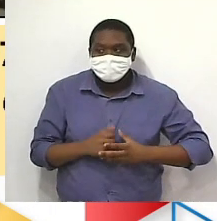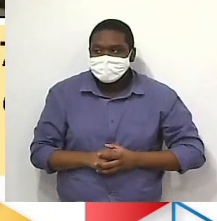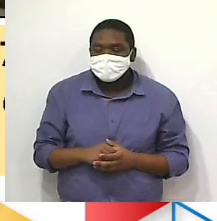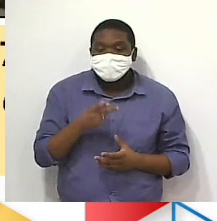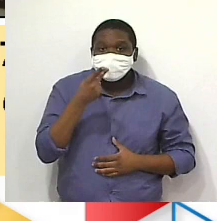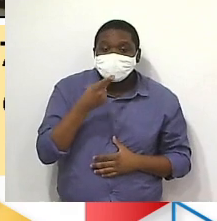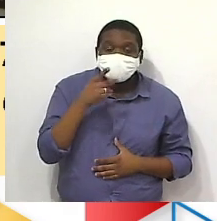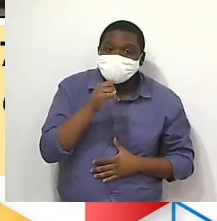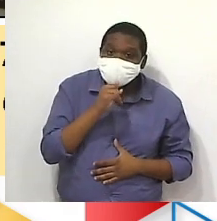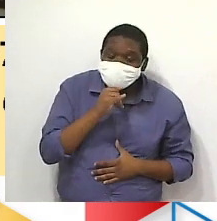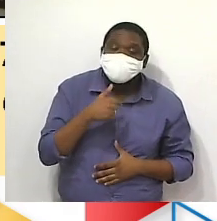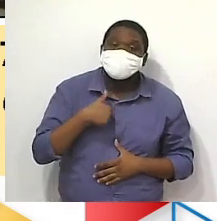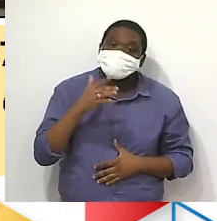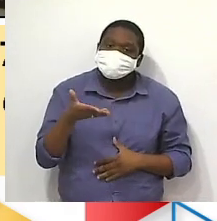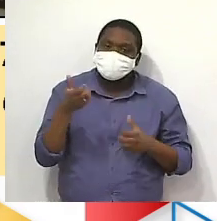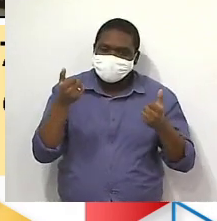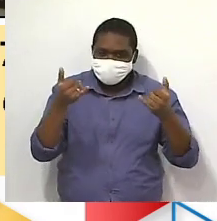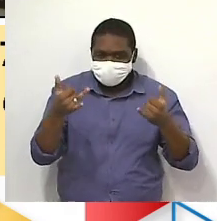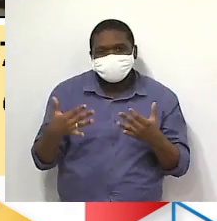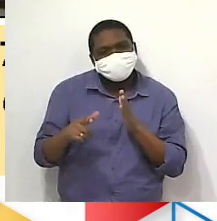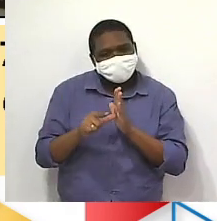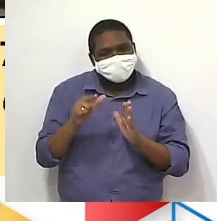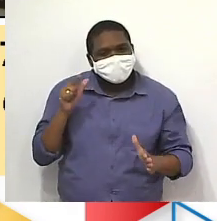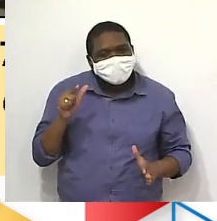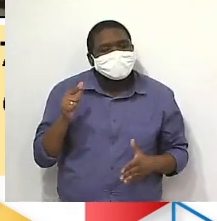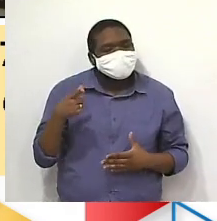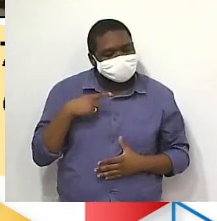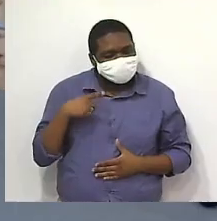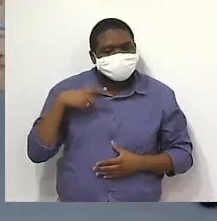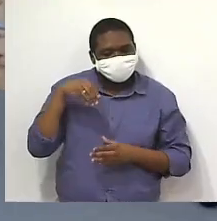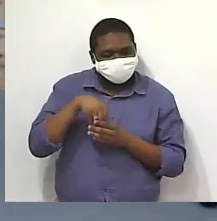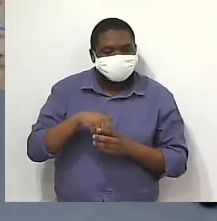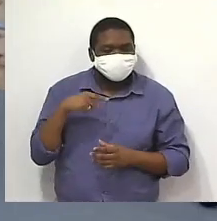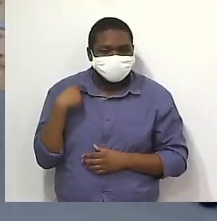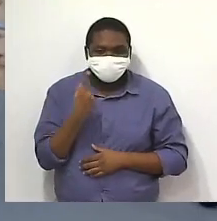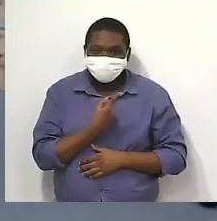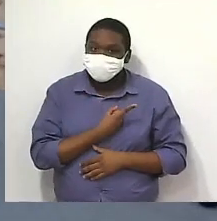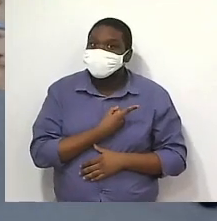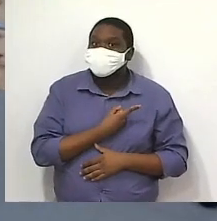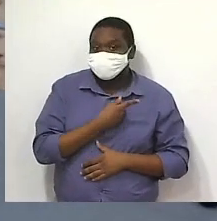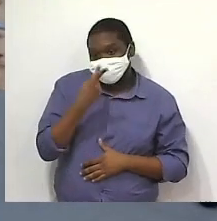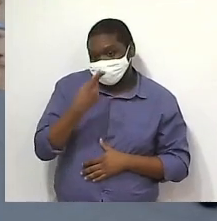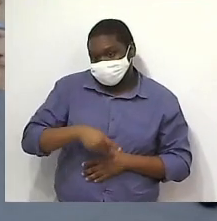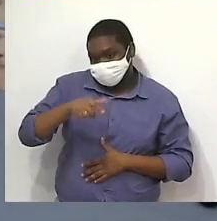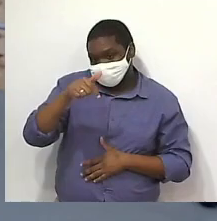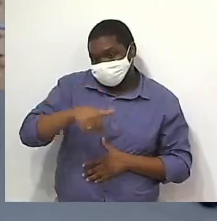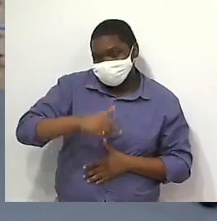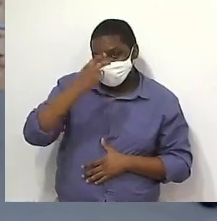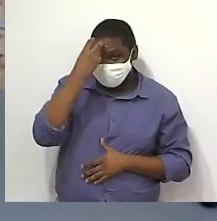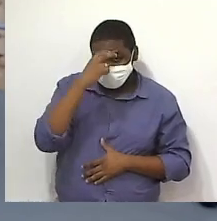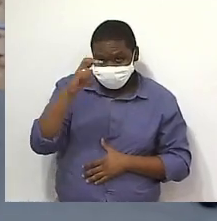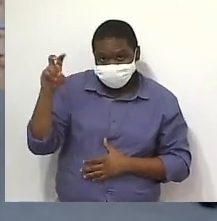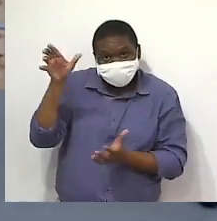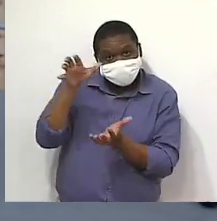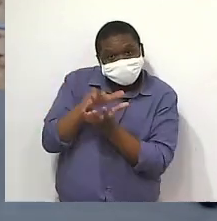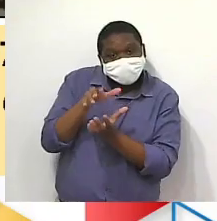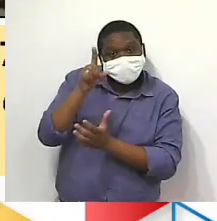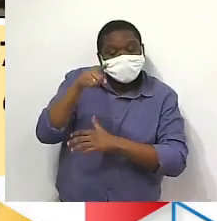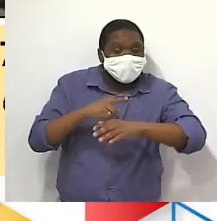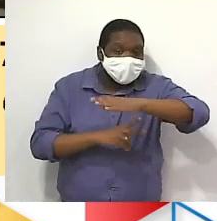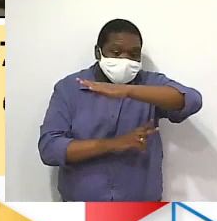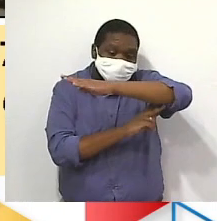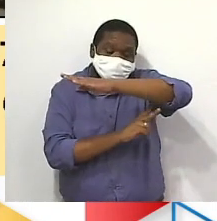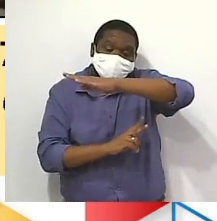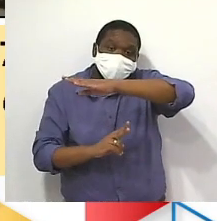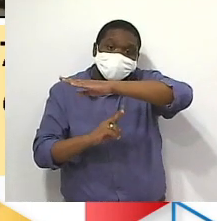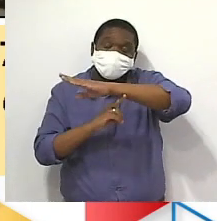exemplo que eu já falei sobre isso antes e que faz parte da nossa raiz cultural. Essa aí, ó, a Ponte de Ferro. Quem